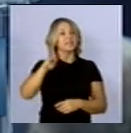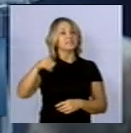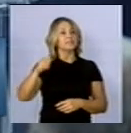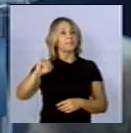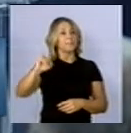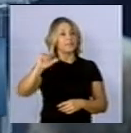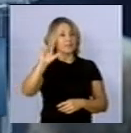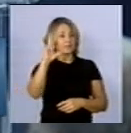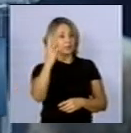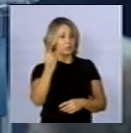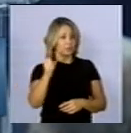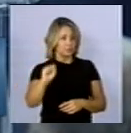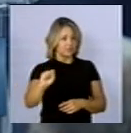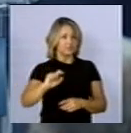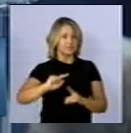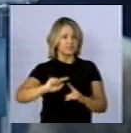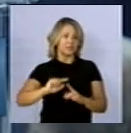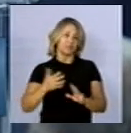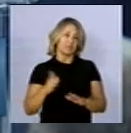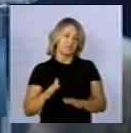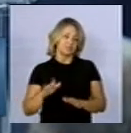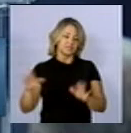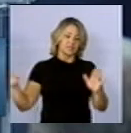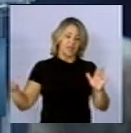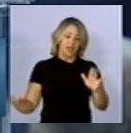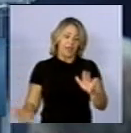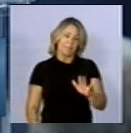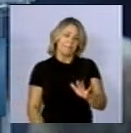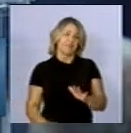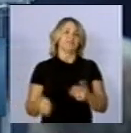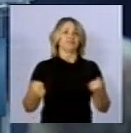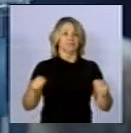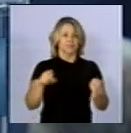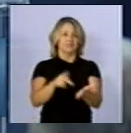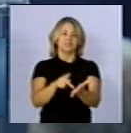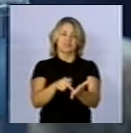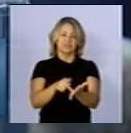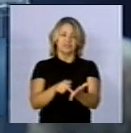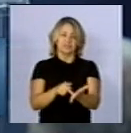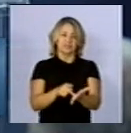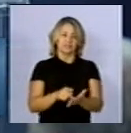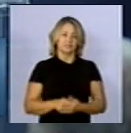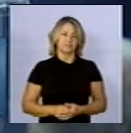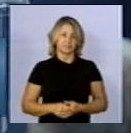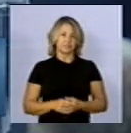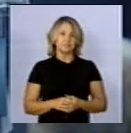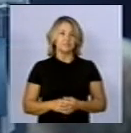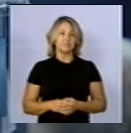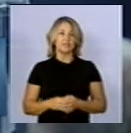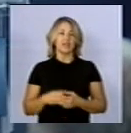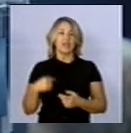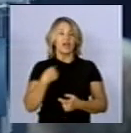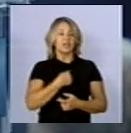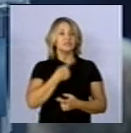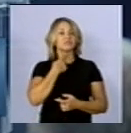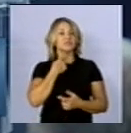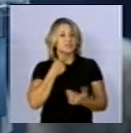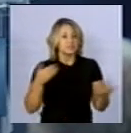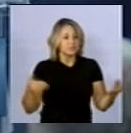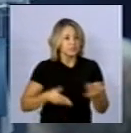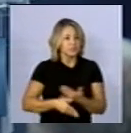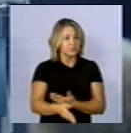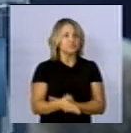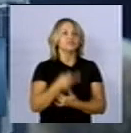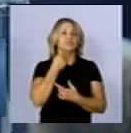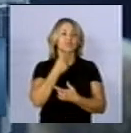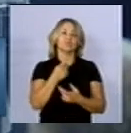ela está provavelmente muito abaixo do que seria necessário né então assim a a nossa intenção aqui é dizer